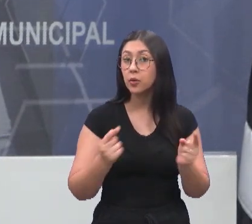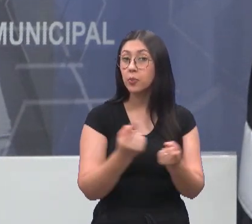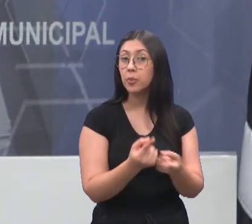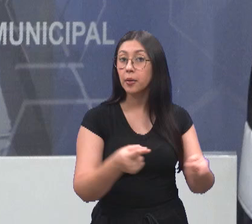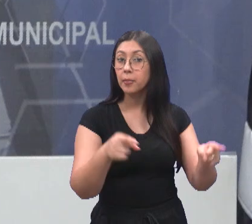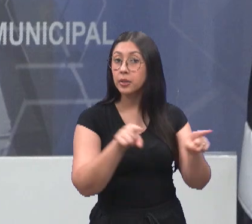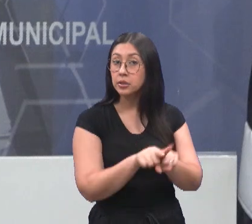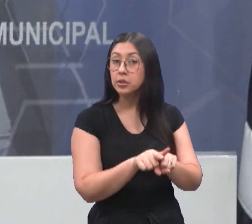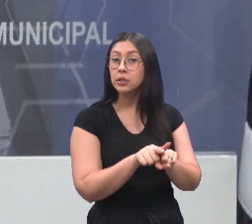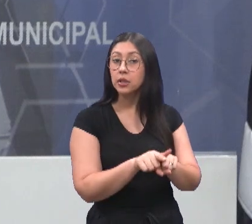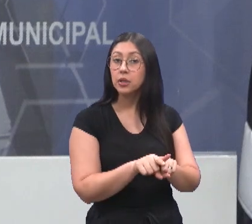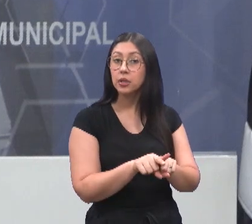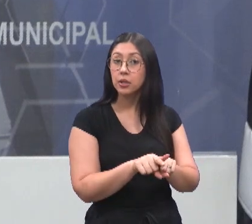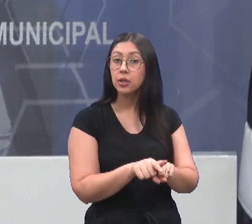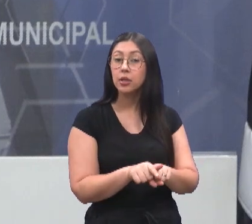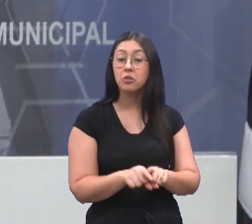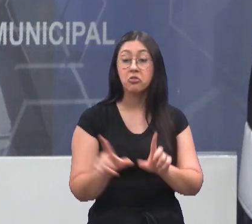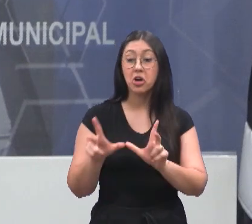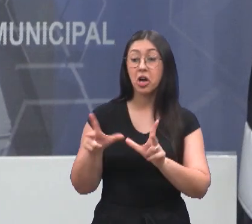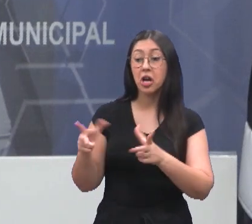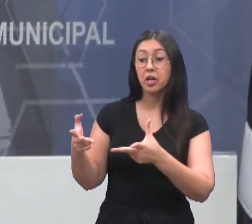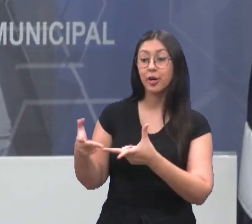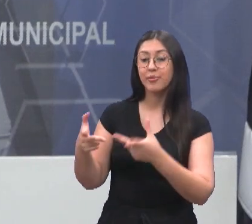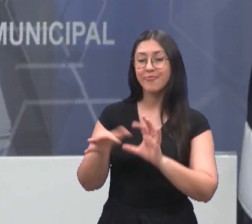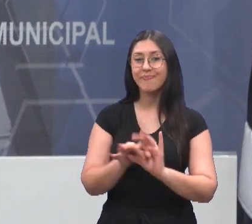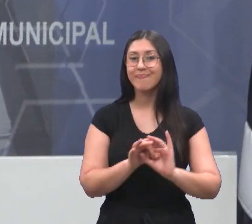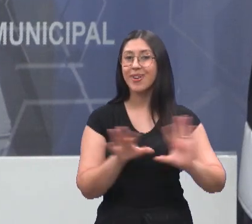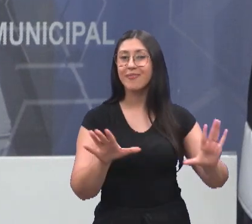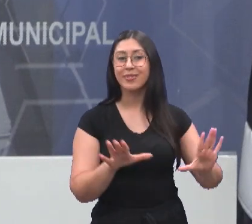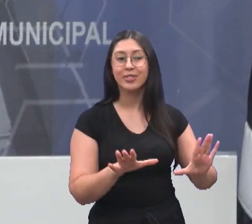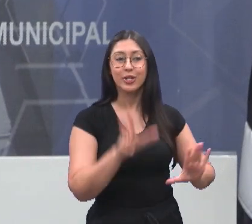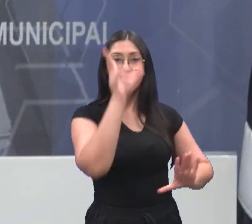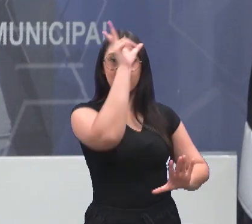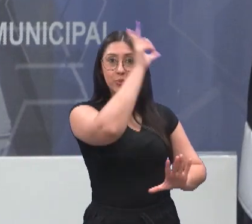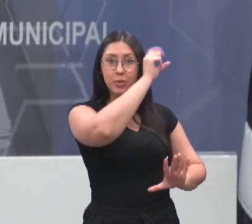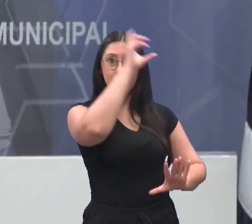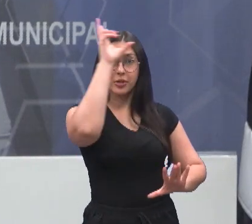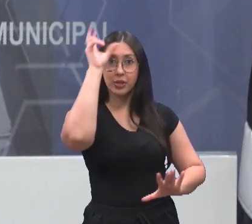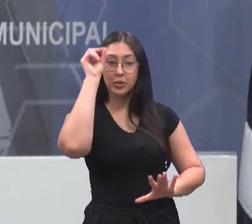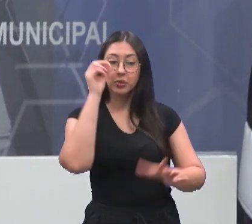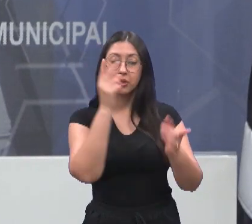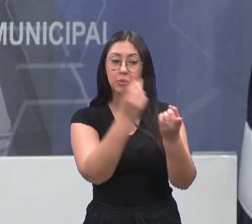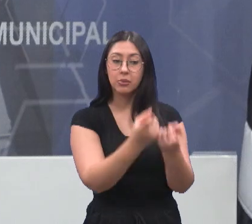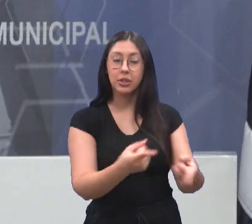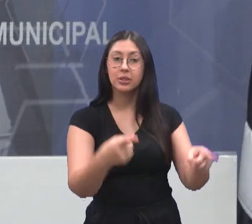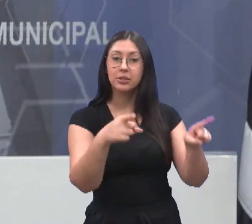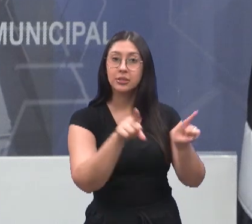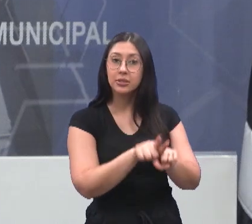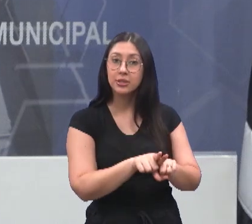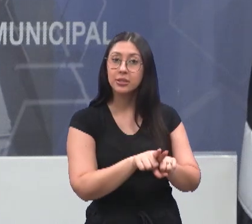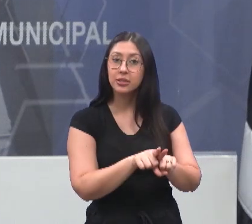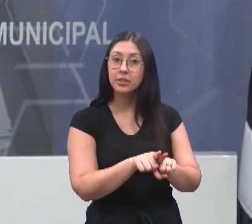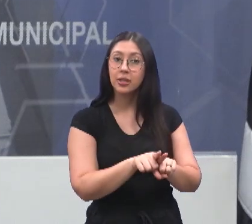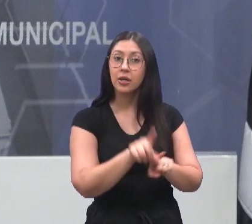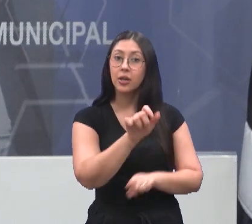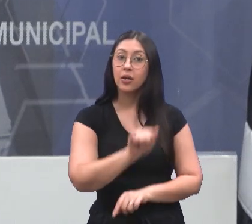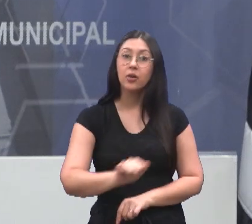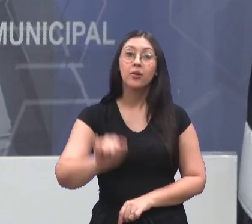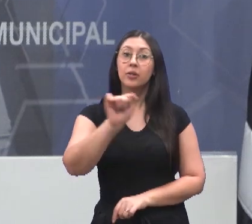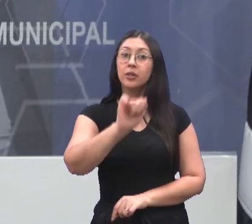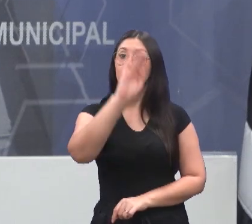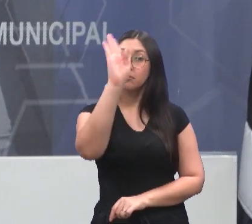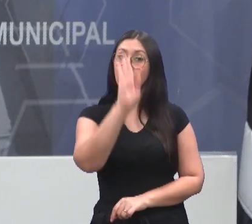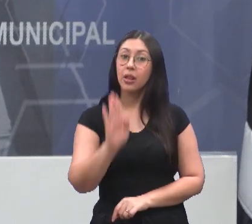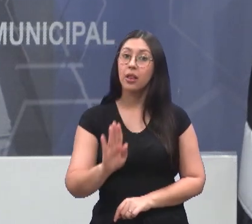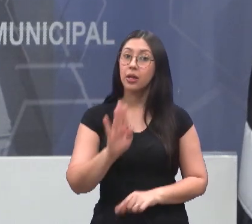da autorização da Câmara Municipal para que a Prefeitura possa firmar convênio com a Associação Brasileira de Proteção